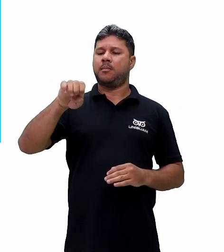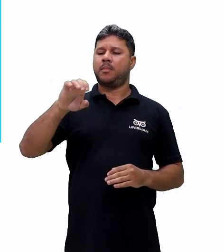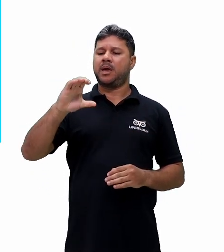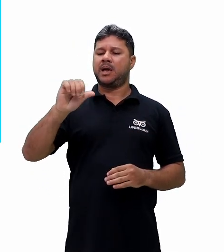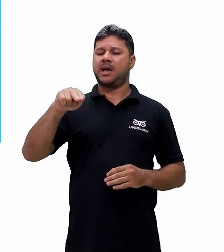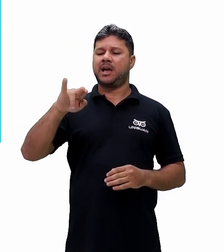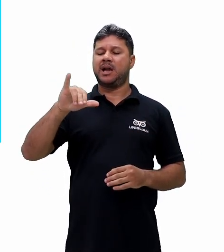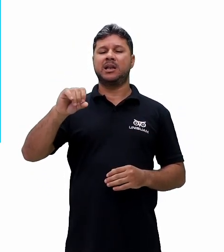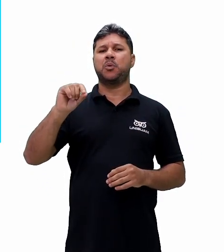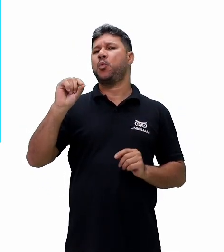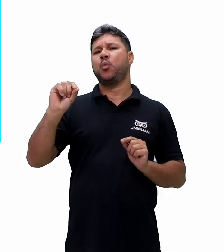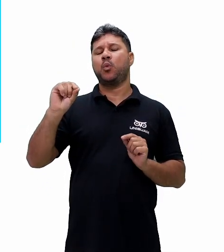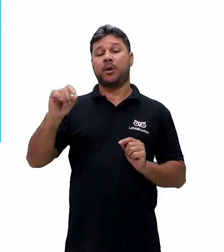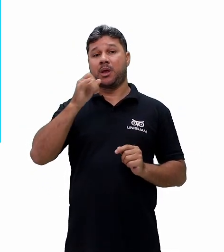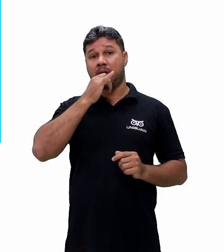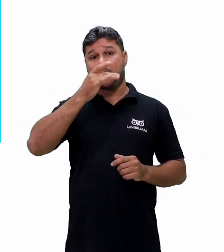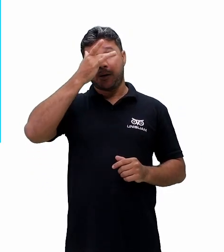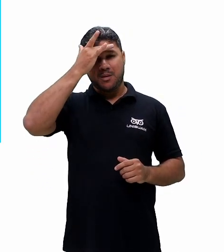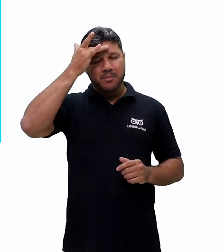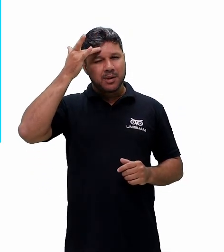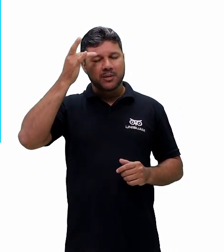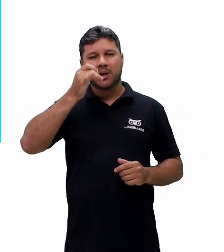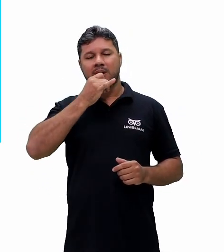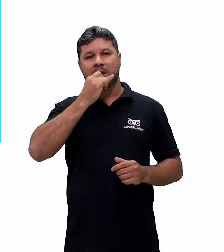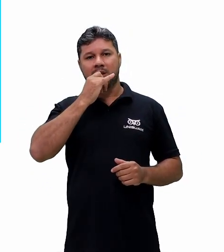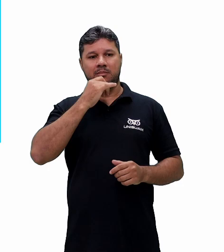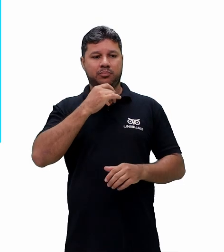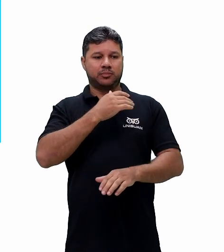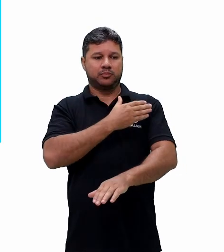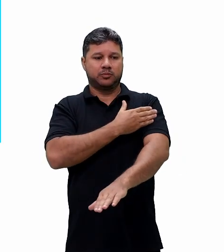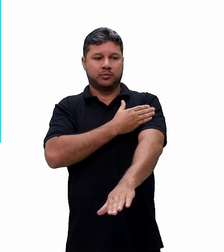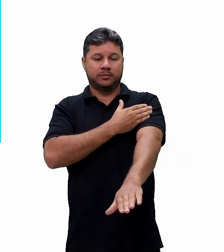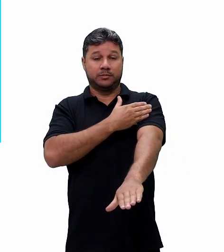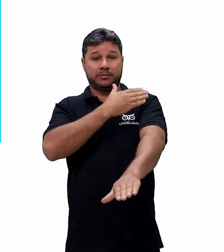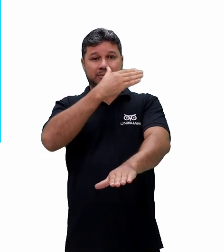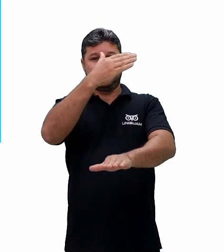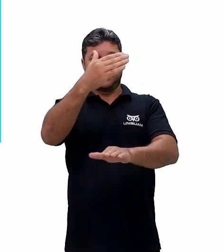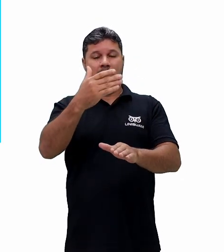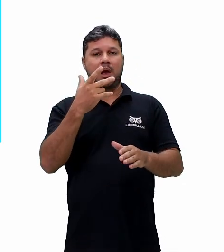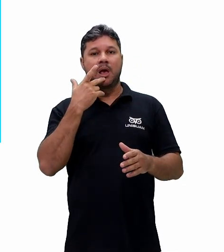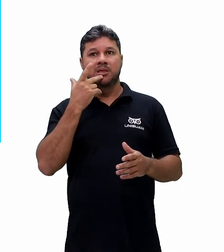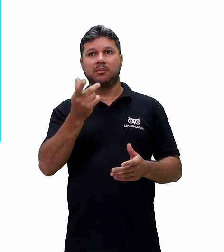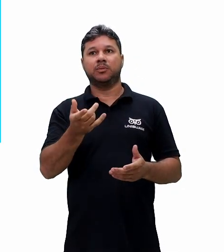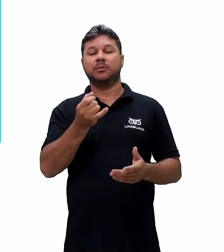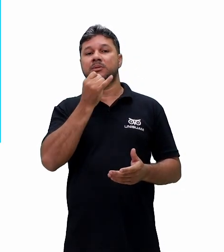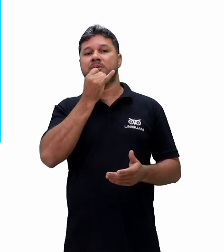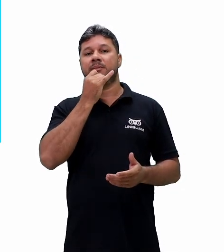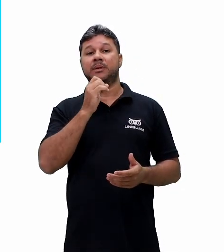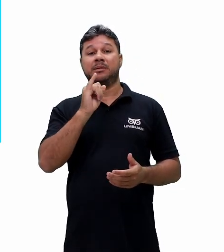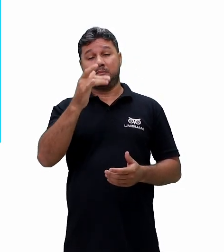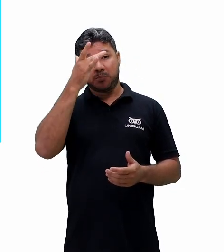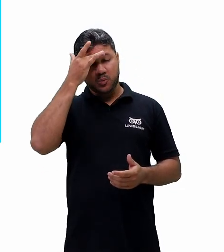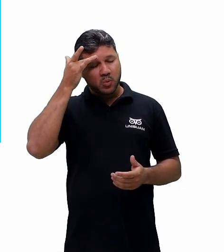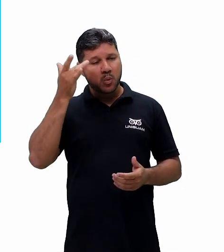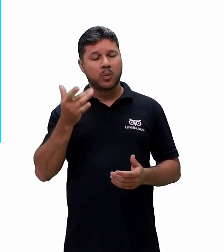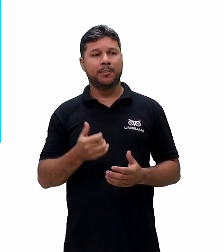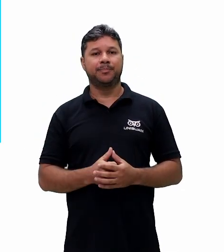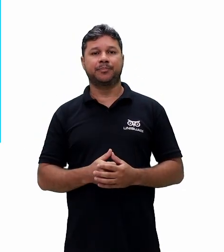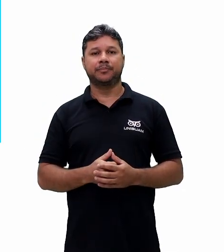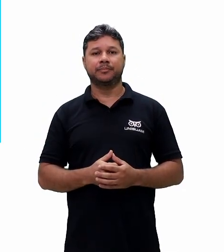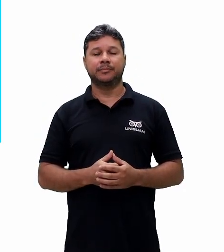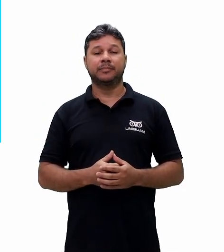isso? Pensem em um indivíduo com um braço deste tamanho. Por mais que ele